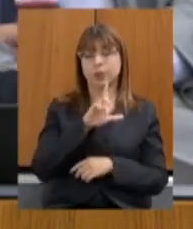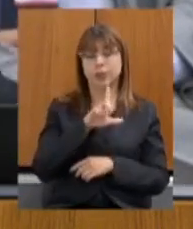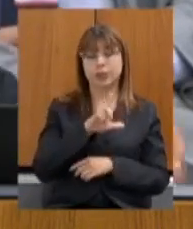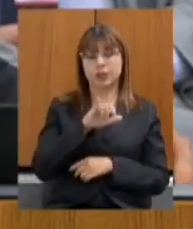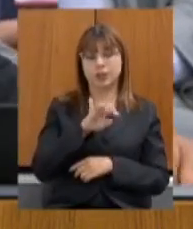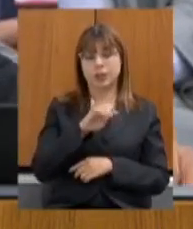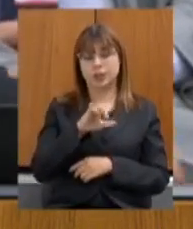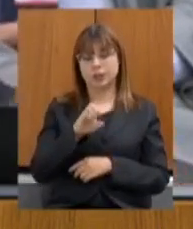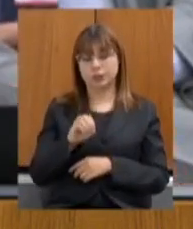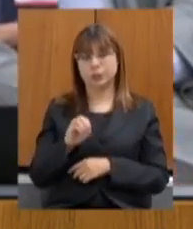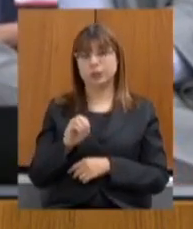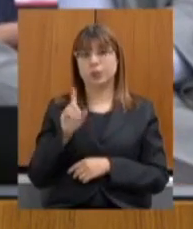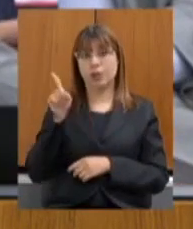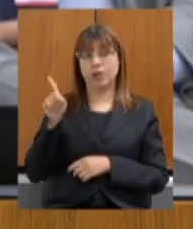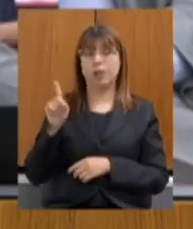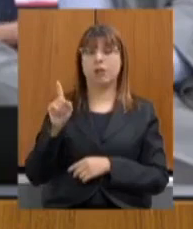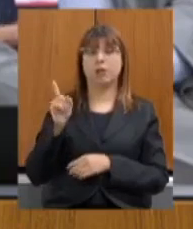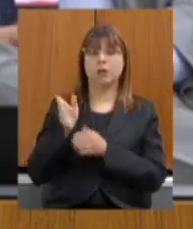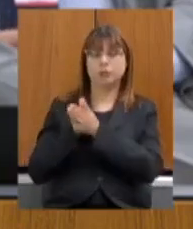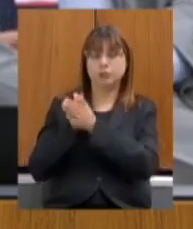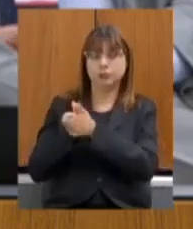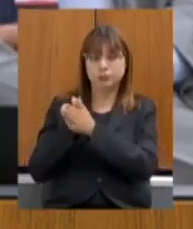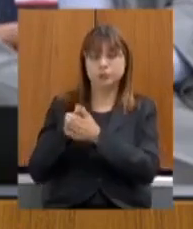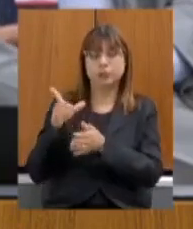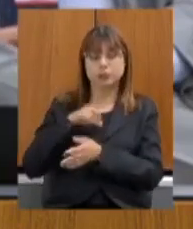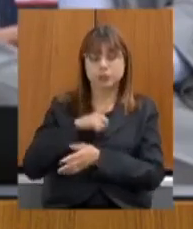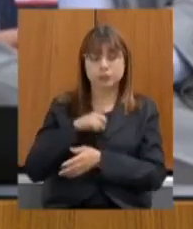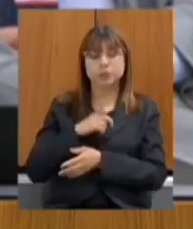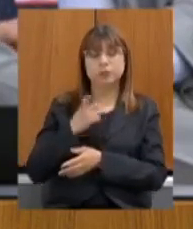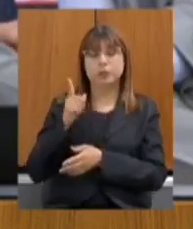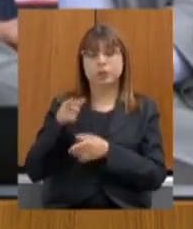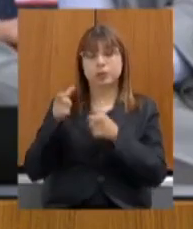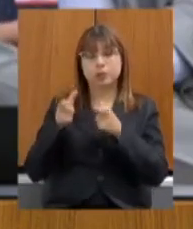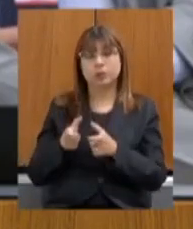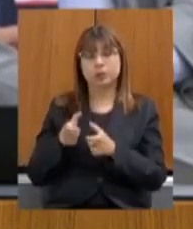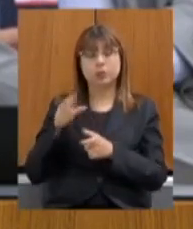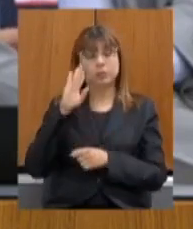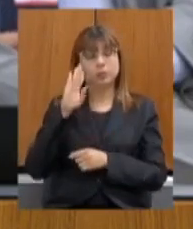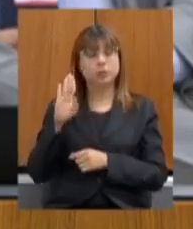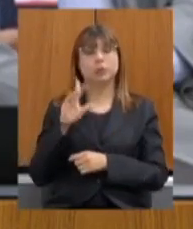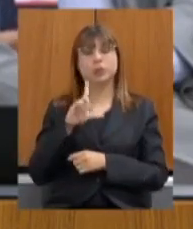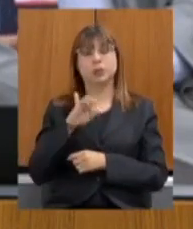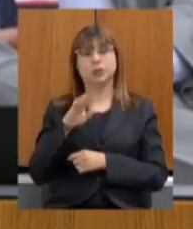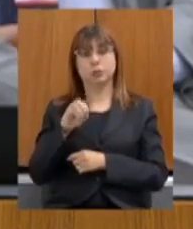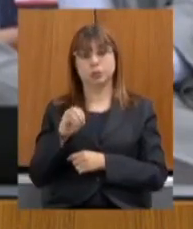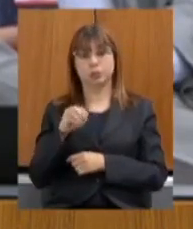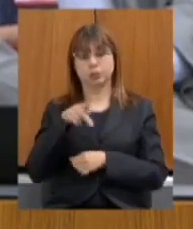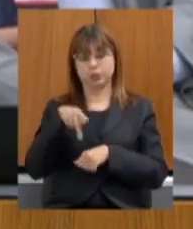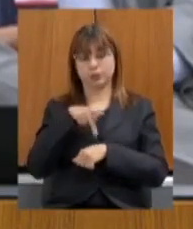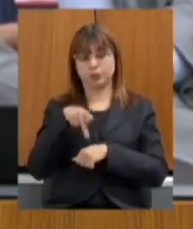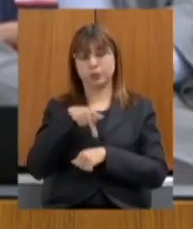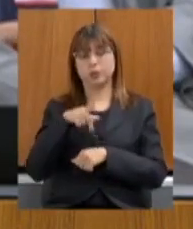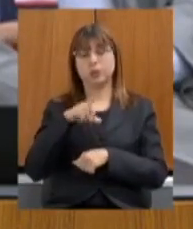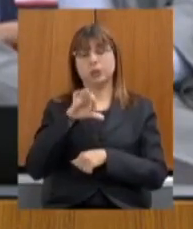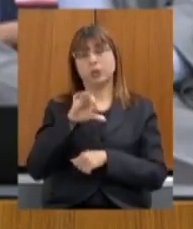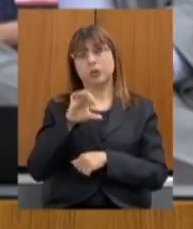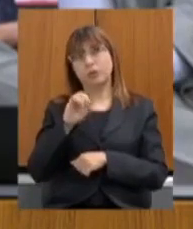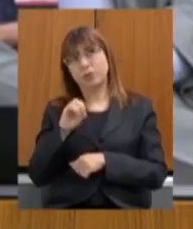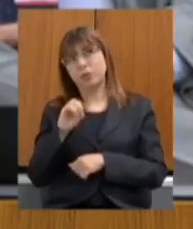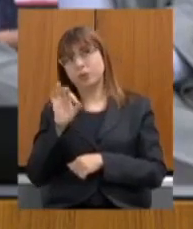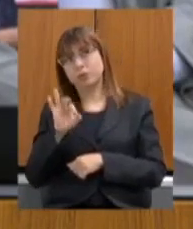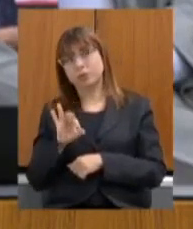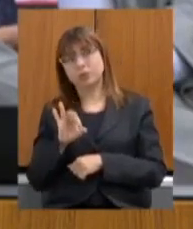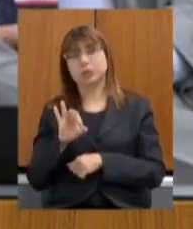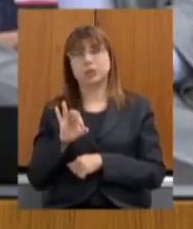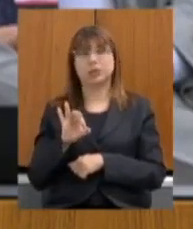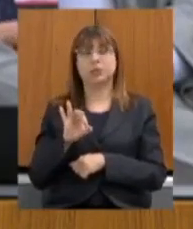no Vale de Ectiônio. Nós somos a região que mais produzimos lítio nesse país, 90%, 85% a 90%